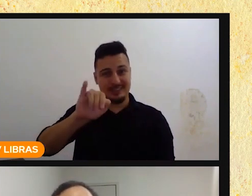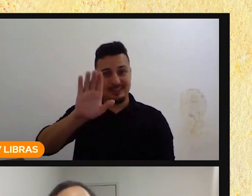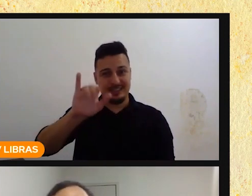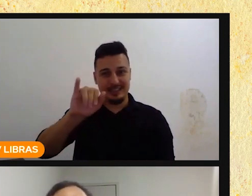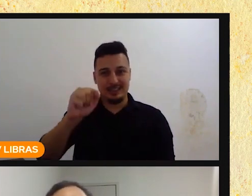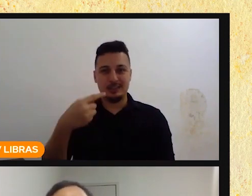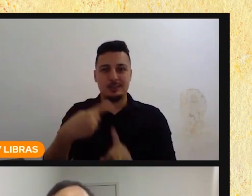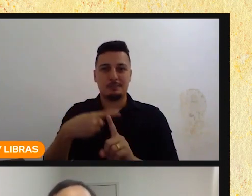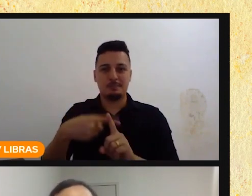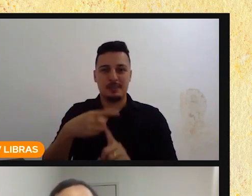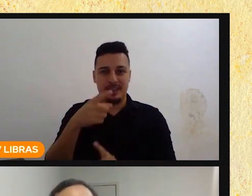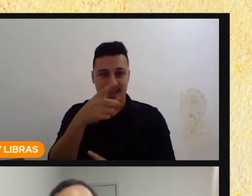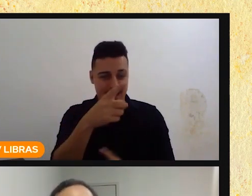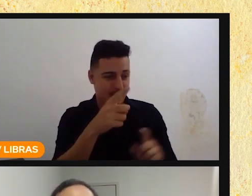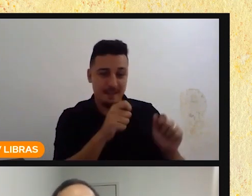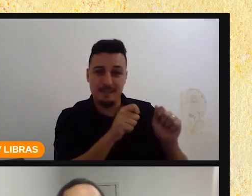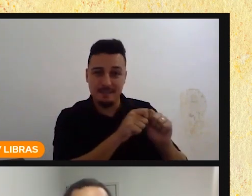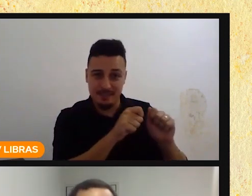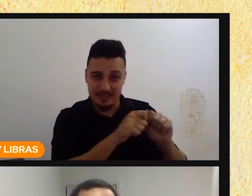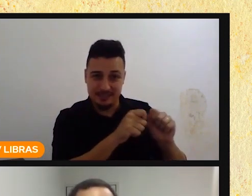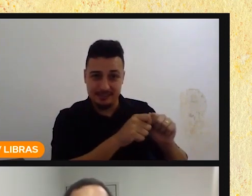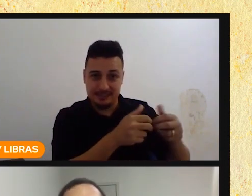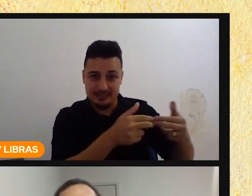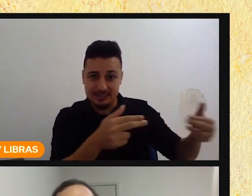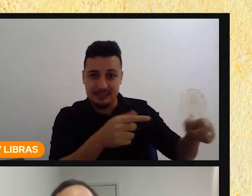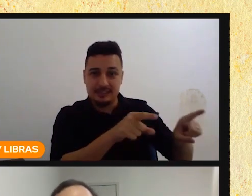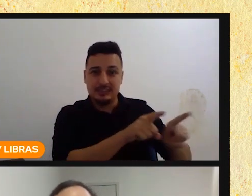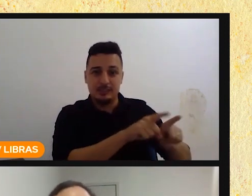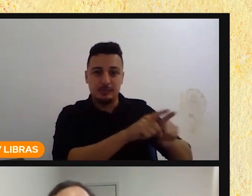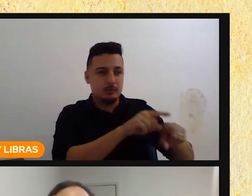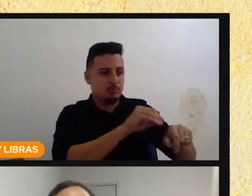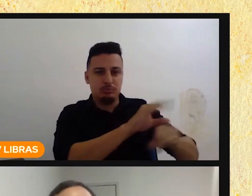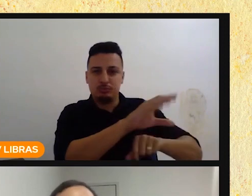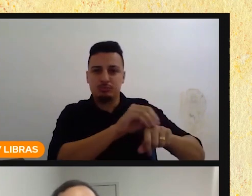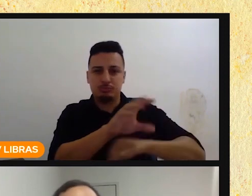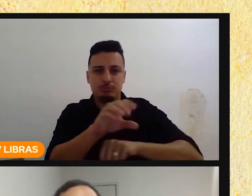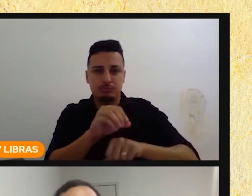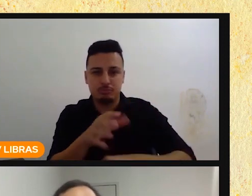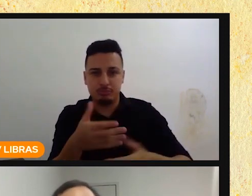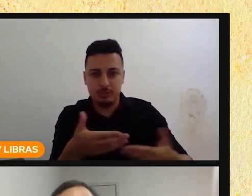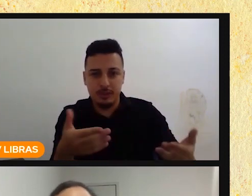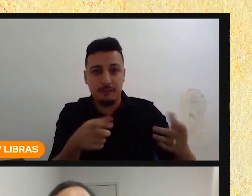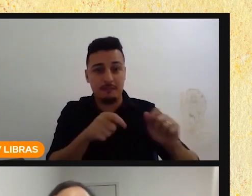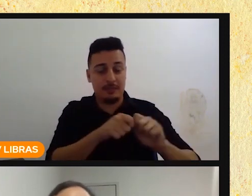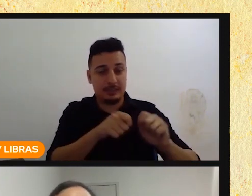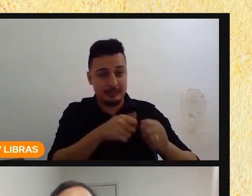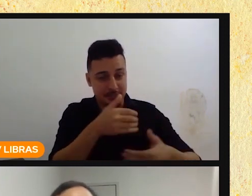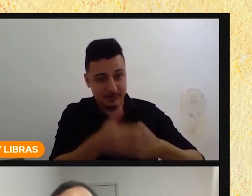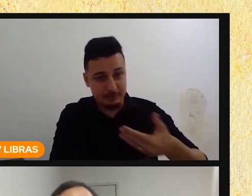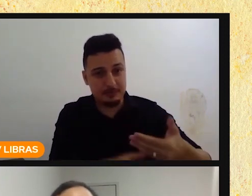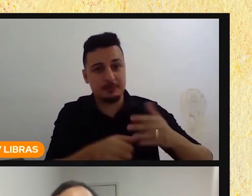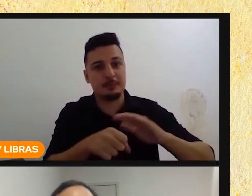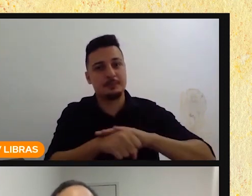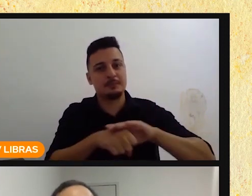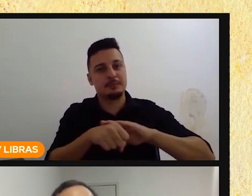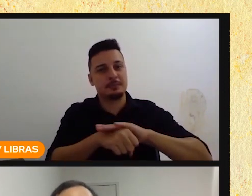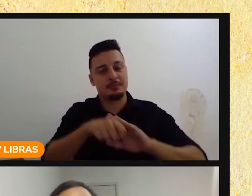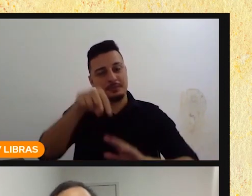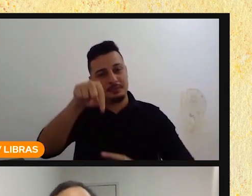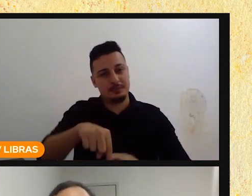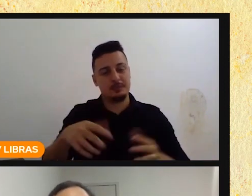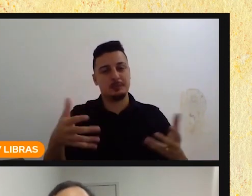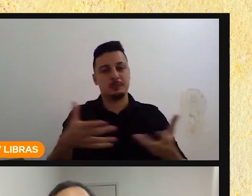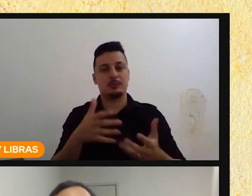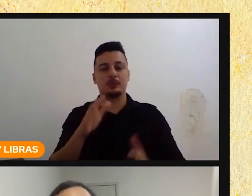distribui. Ela e a Boulevard são distribuidoras do filme Além da Lenda, que a gente vai conversar um pouquinho nessa mesa aqui. Mas é um